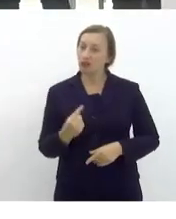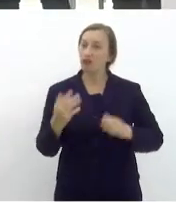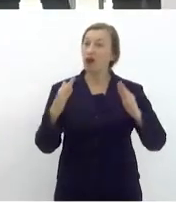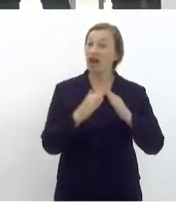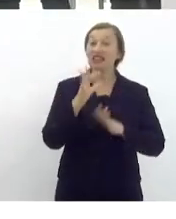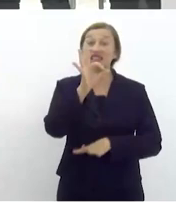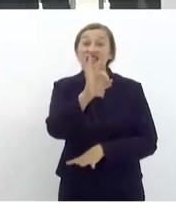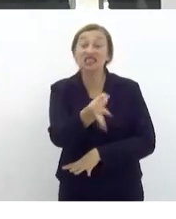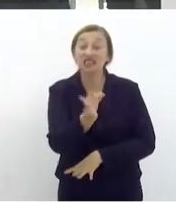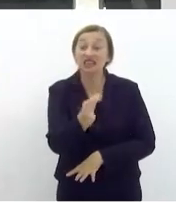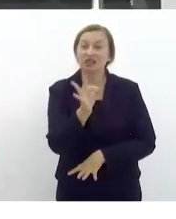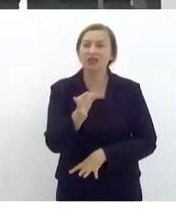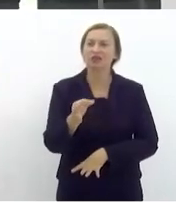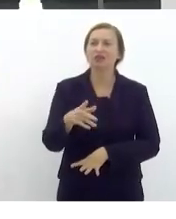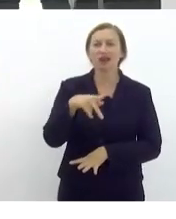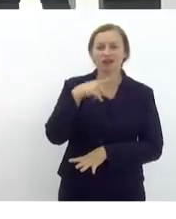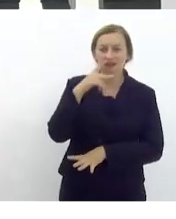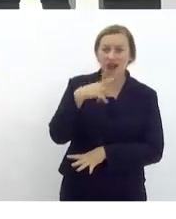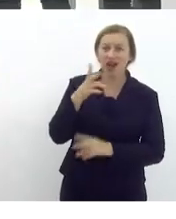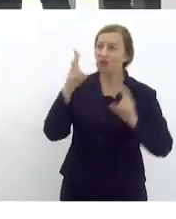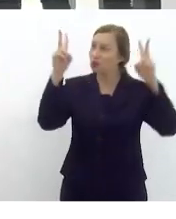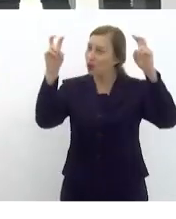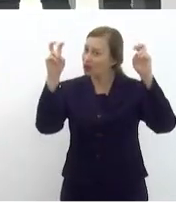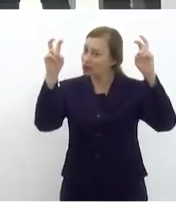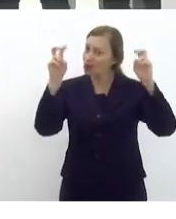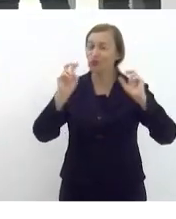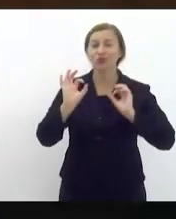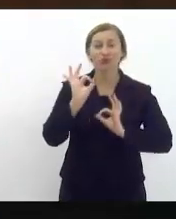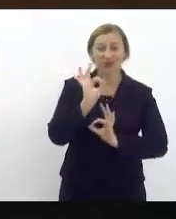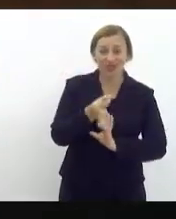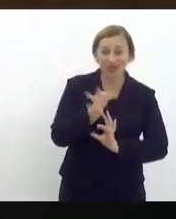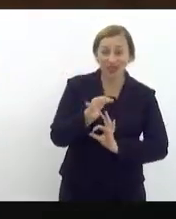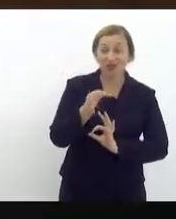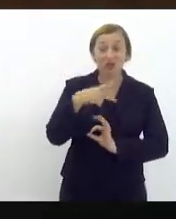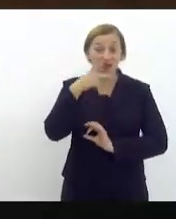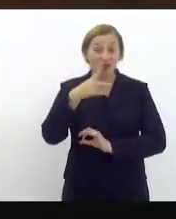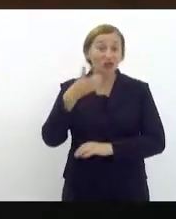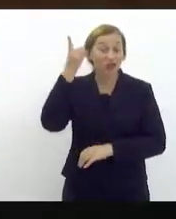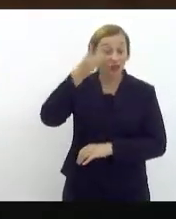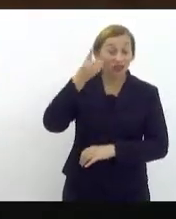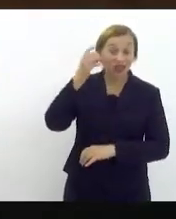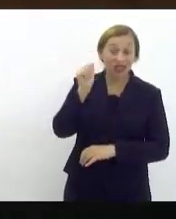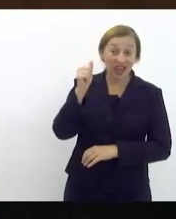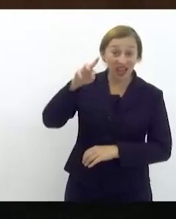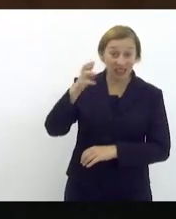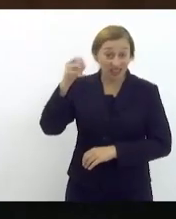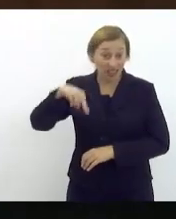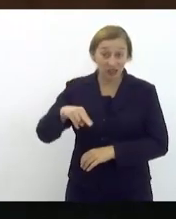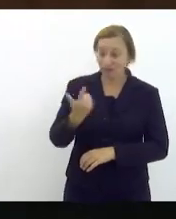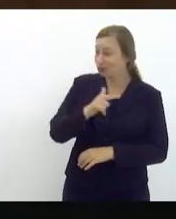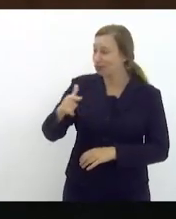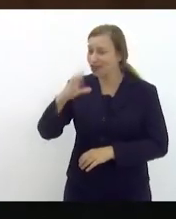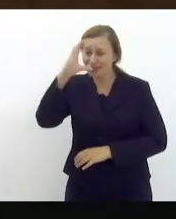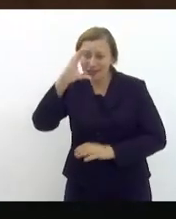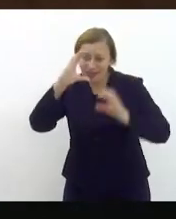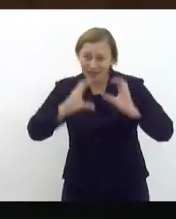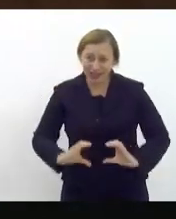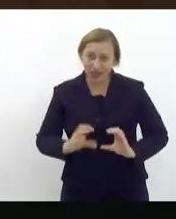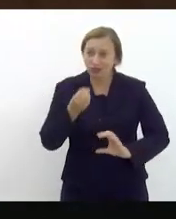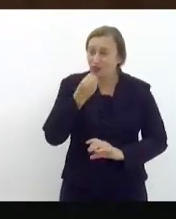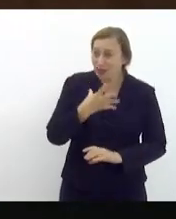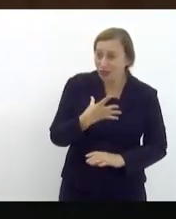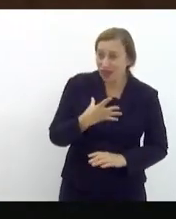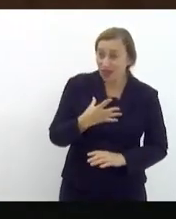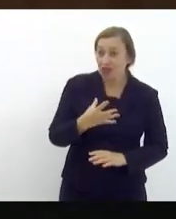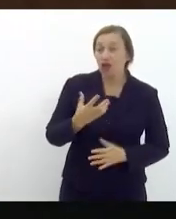justamente trazer o pleito absolutamente legítimo e como bem disso Deputado Anderson Moraes não há cidadão de bem inclusive